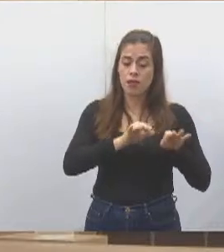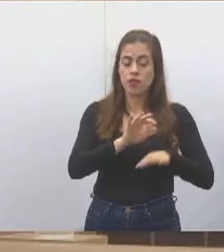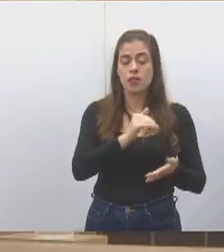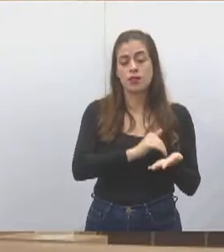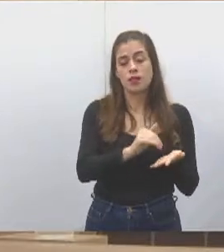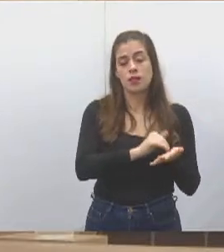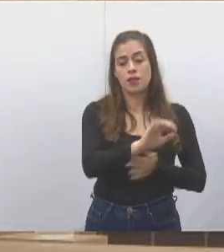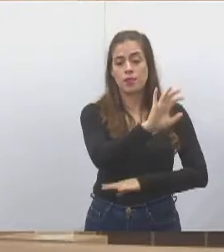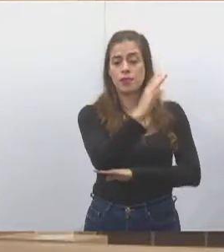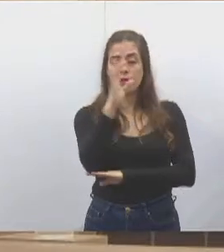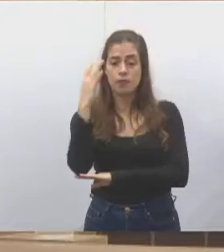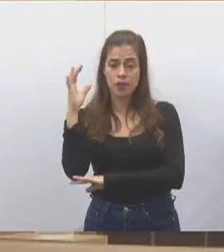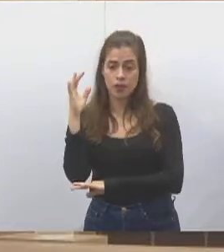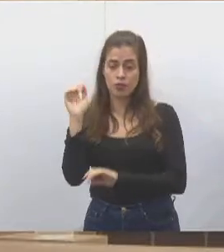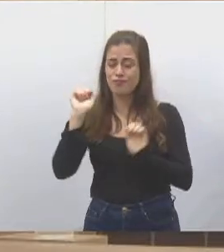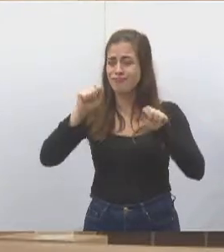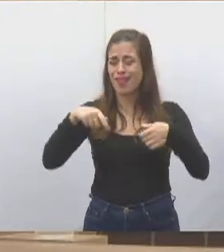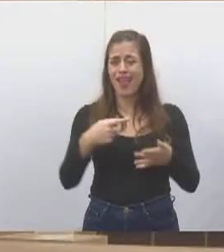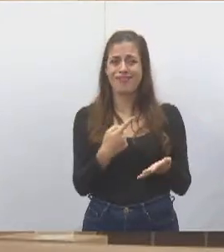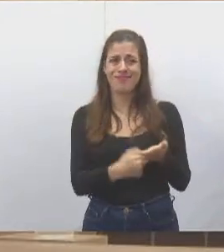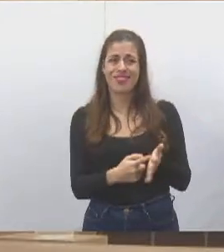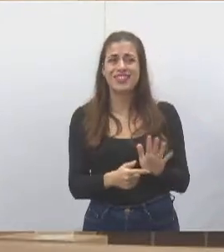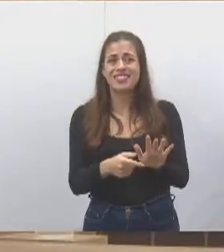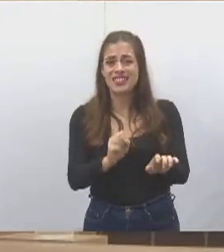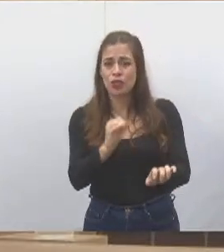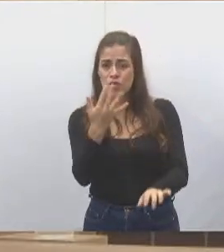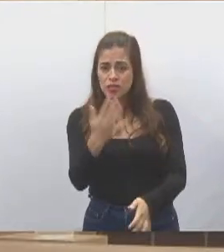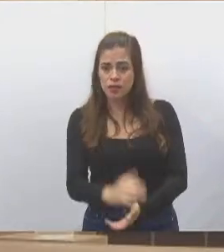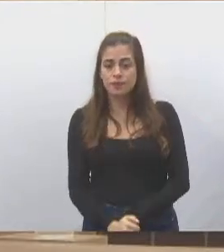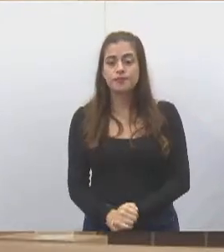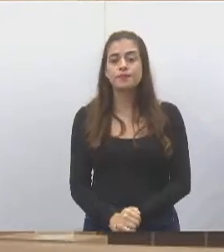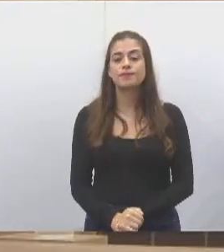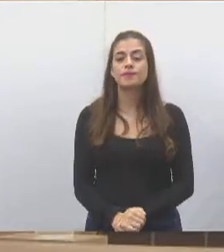gente afirmar aqui que isso vai acontecer.